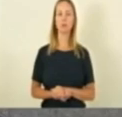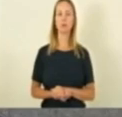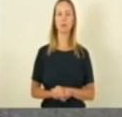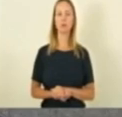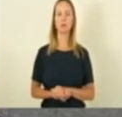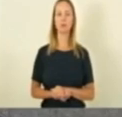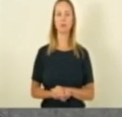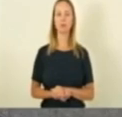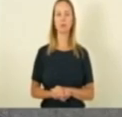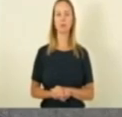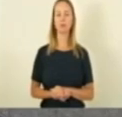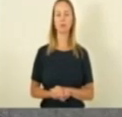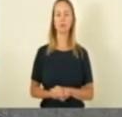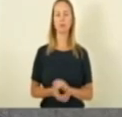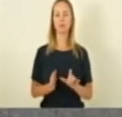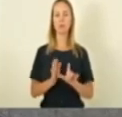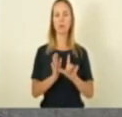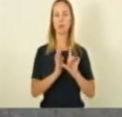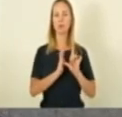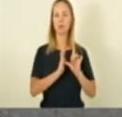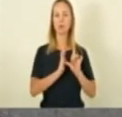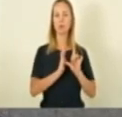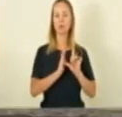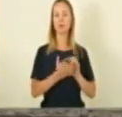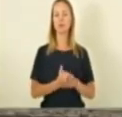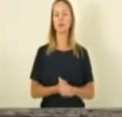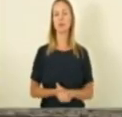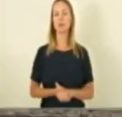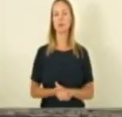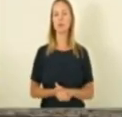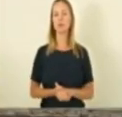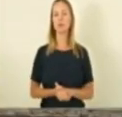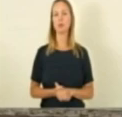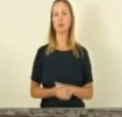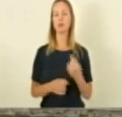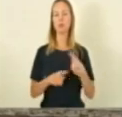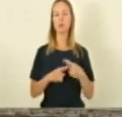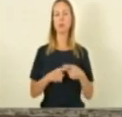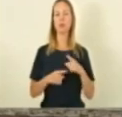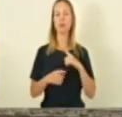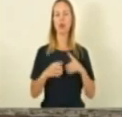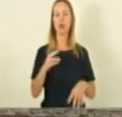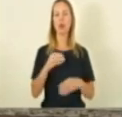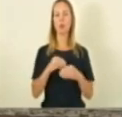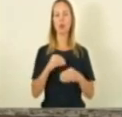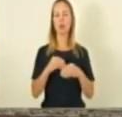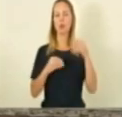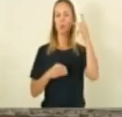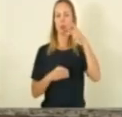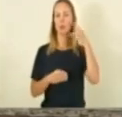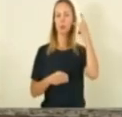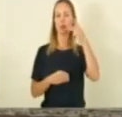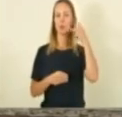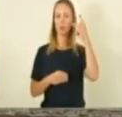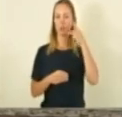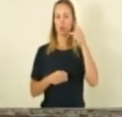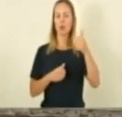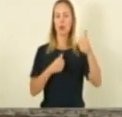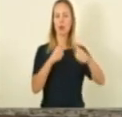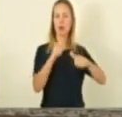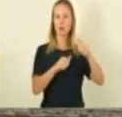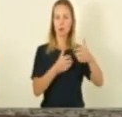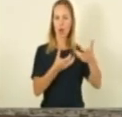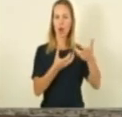Para colher a emenda. Antes, agora aqui, porque tinha uma emenda da Procuradoria que tinha sido analisada,